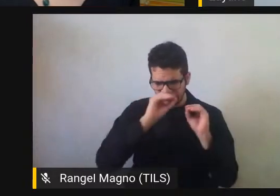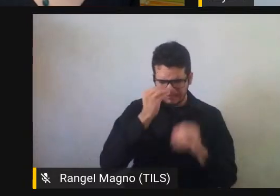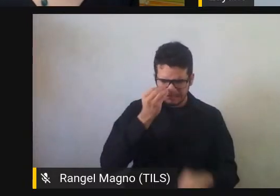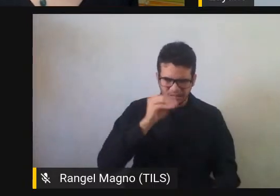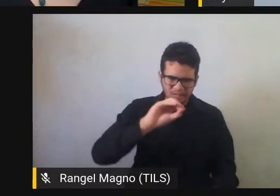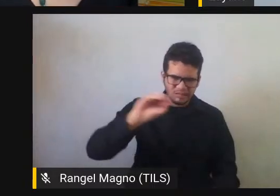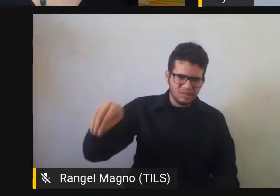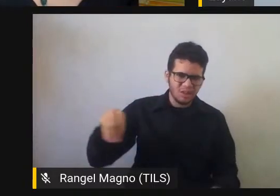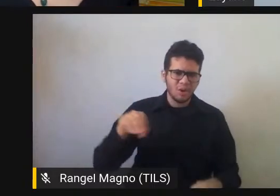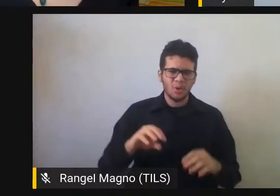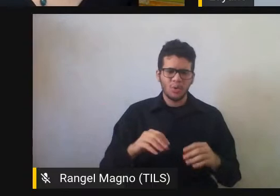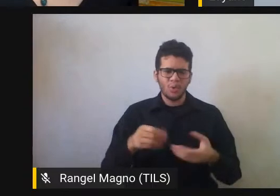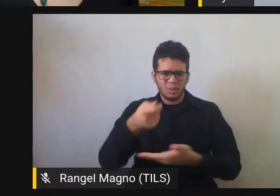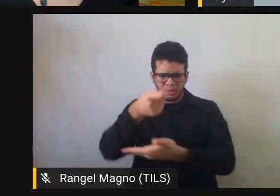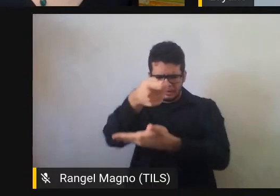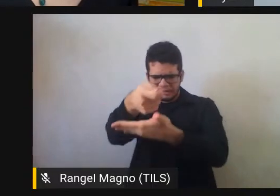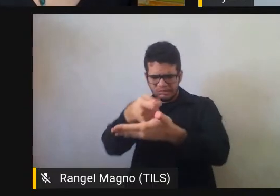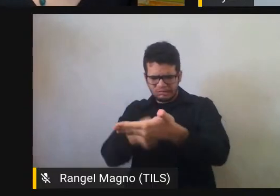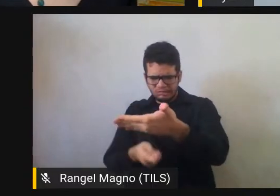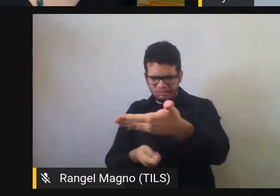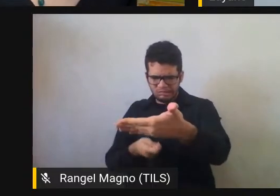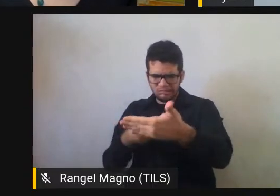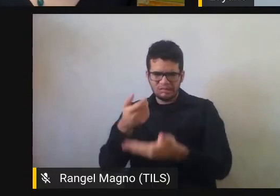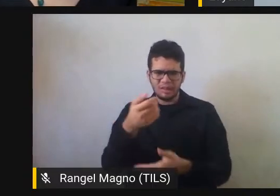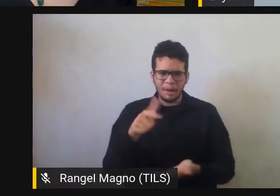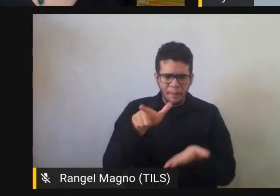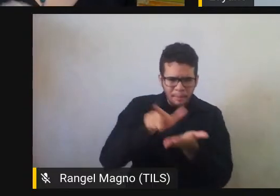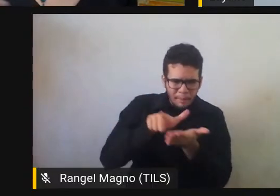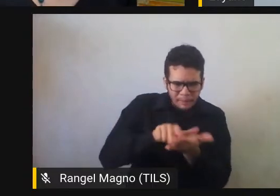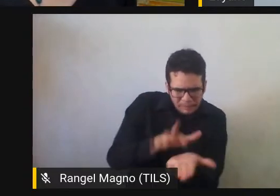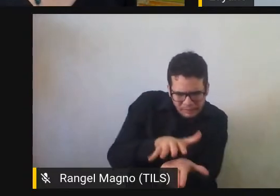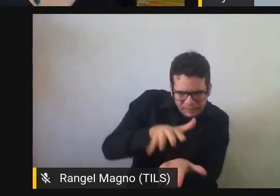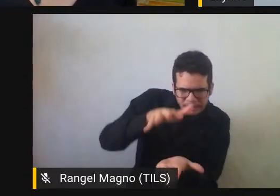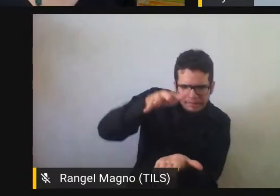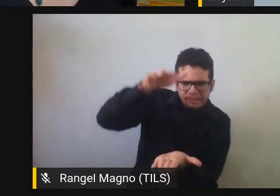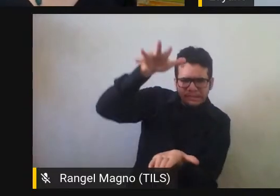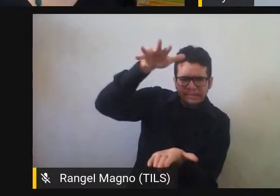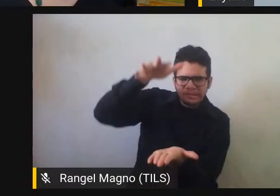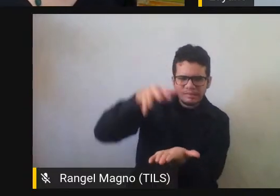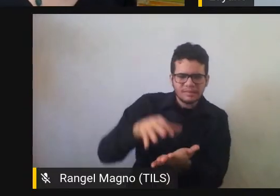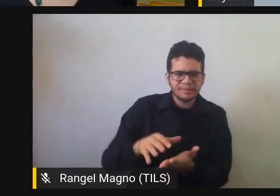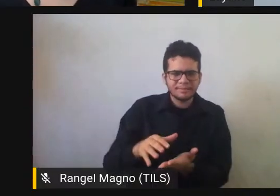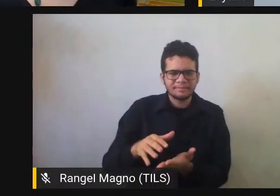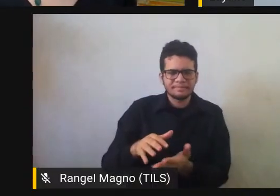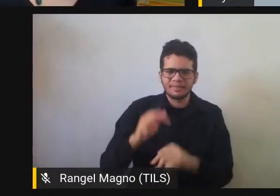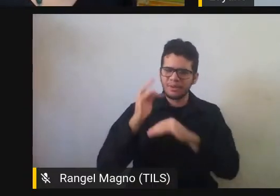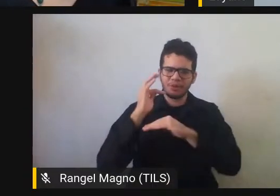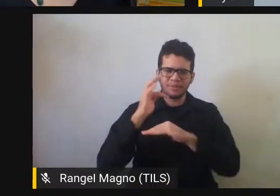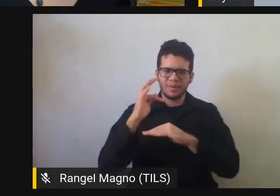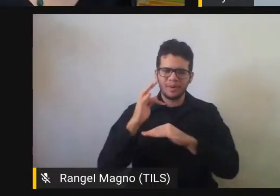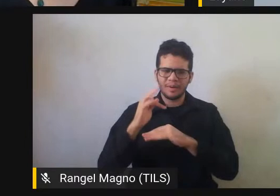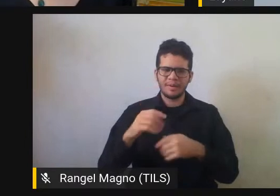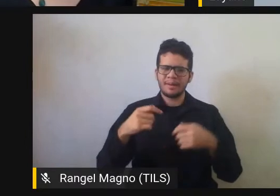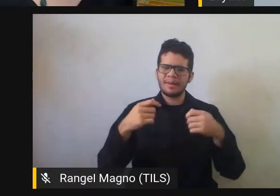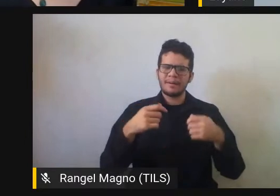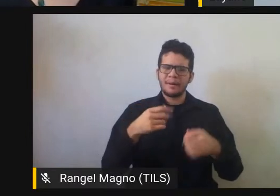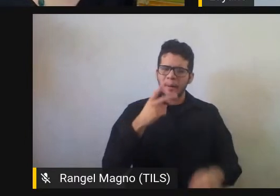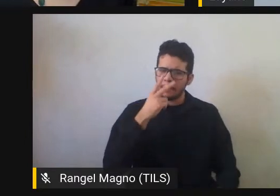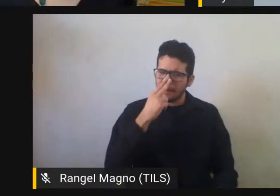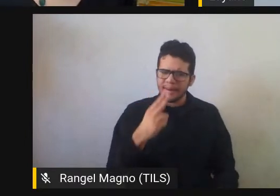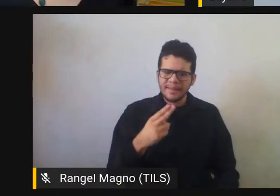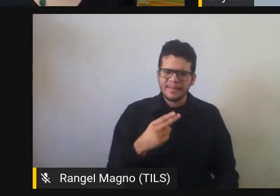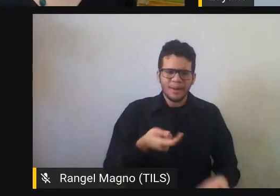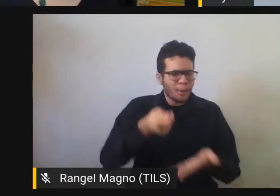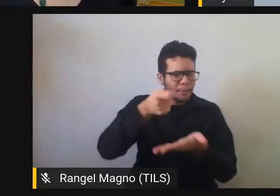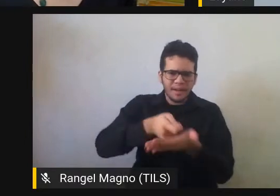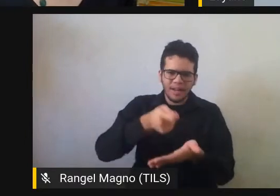tanta tanta vontade de prosseguir escrever sem nenhuma paixão um livro que é necessário para a área